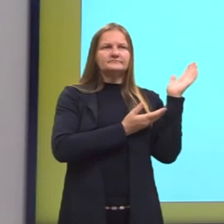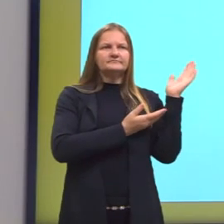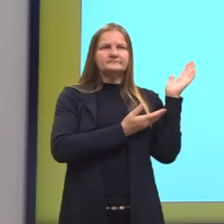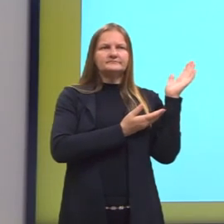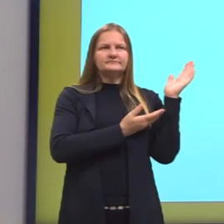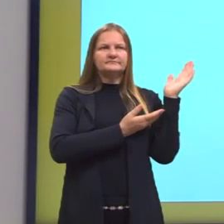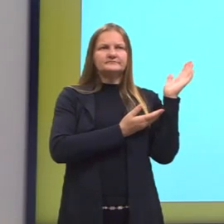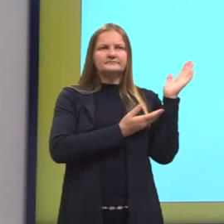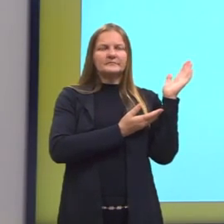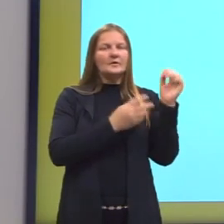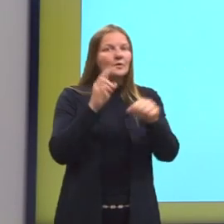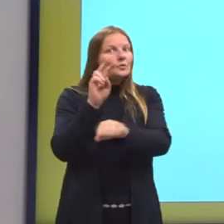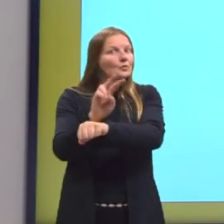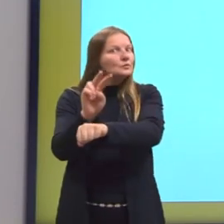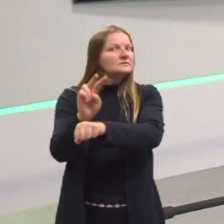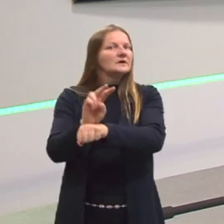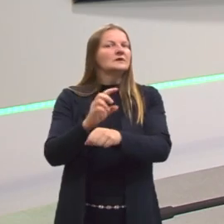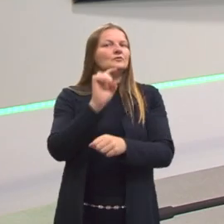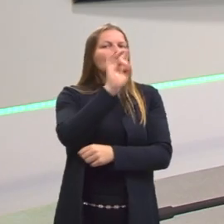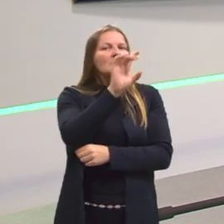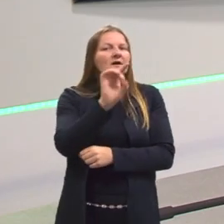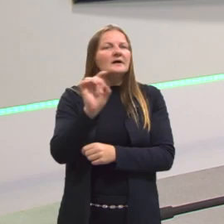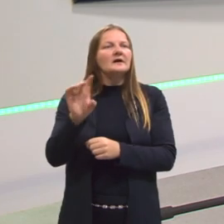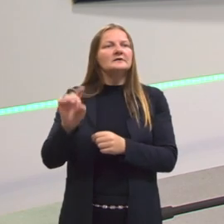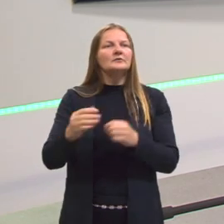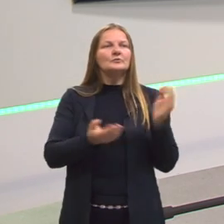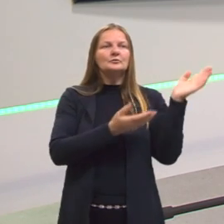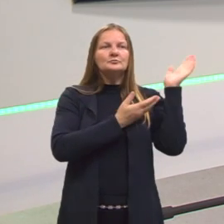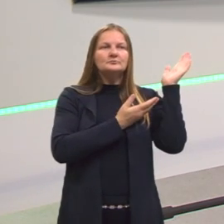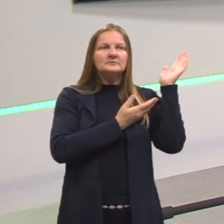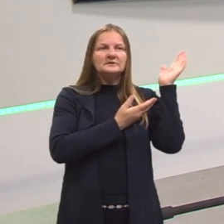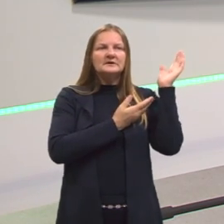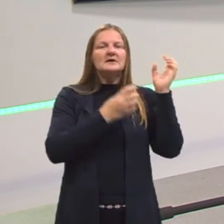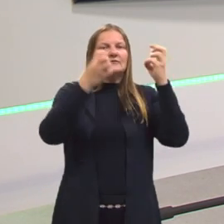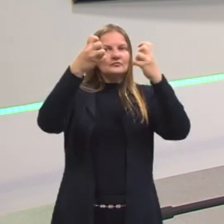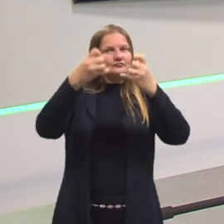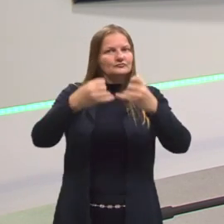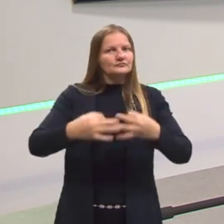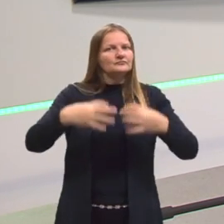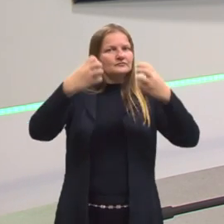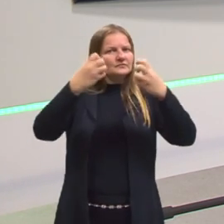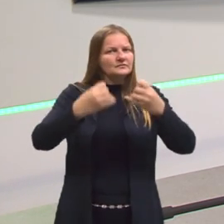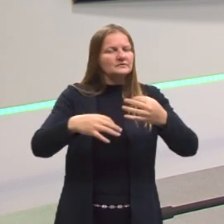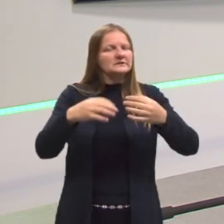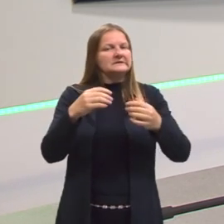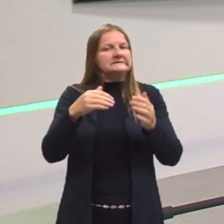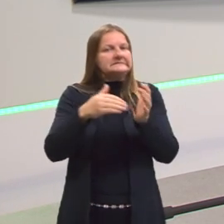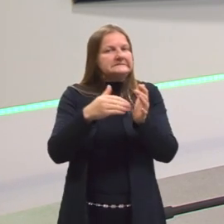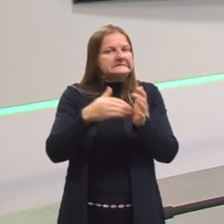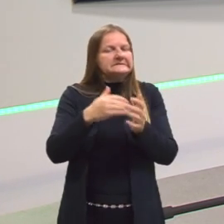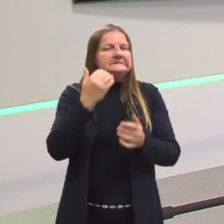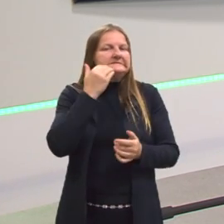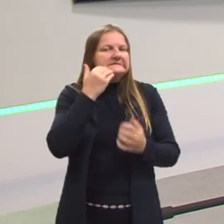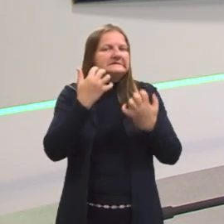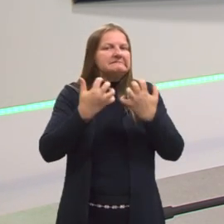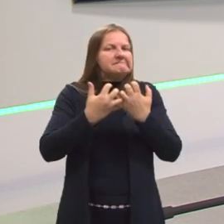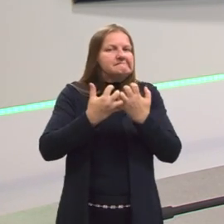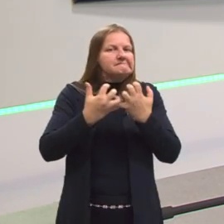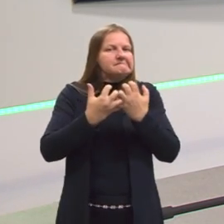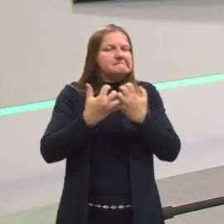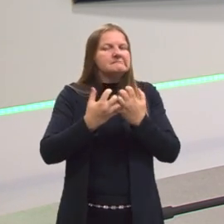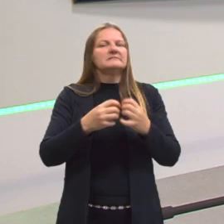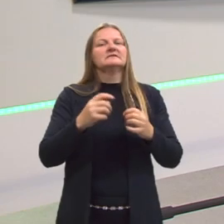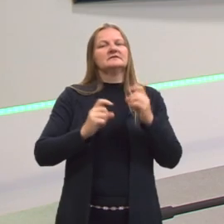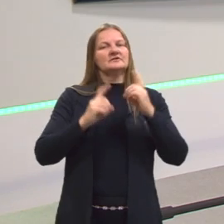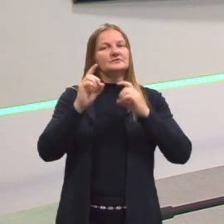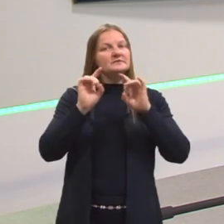a gente dentro de cada uma das competências né que nós vamos ver posteriormente a gente vai ter algumas falhas que são mais recorrentes né que são